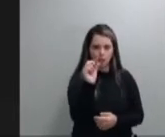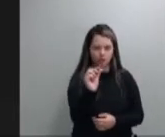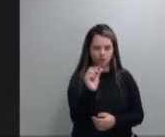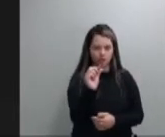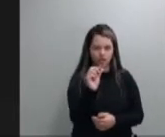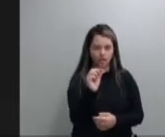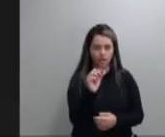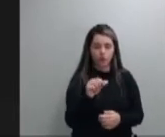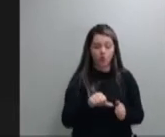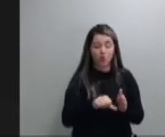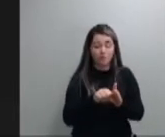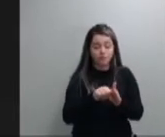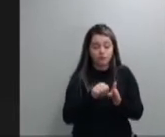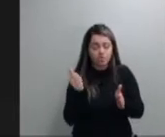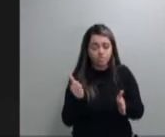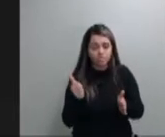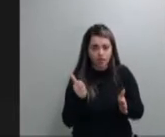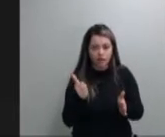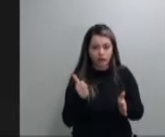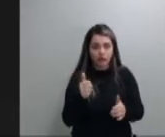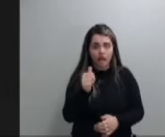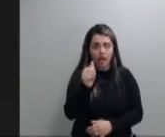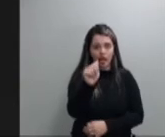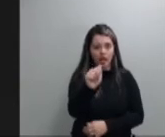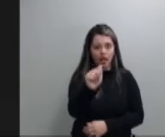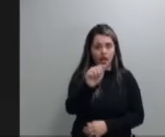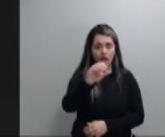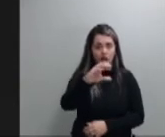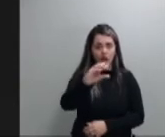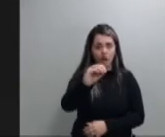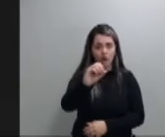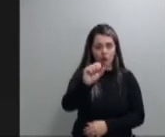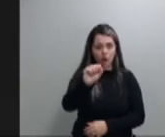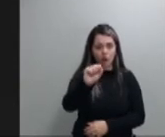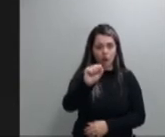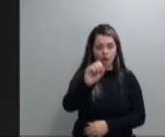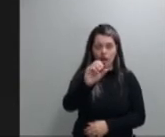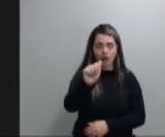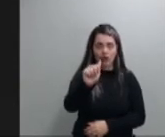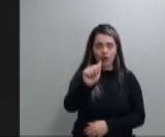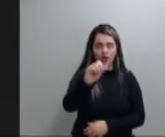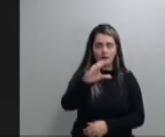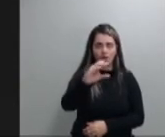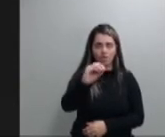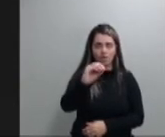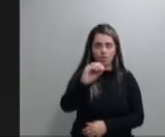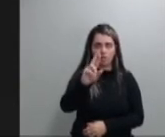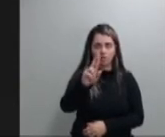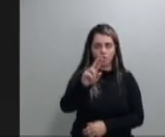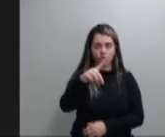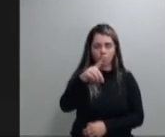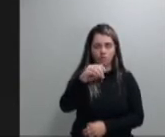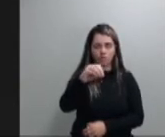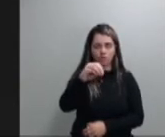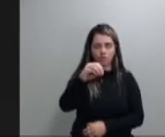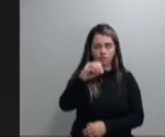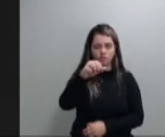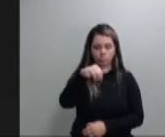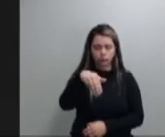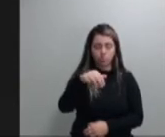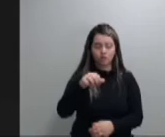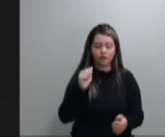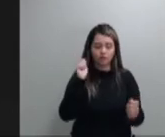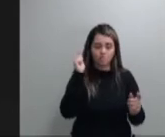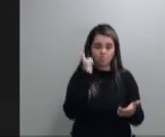Tribunal de Justiça do Piauí, que julgou pela concessão da ordem do mandado de segurança. Disse o